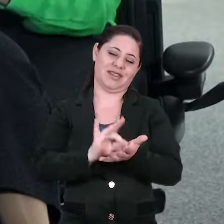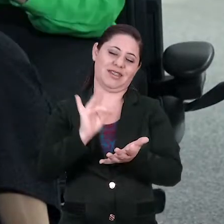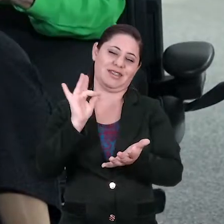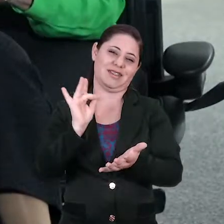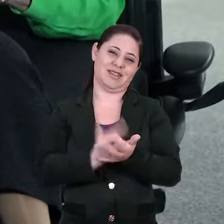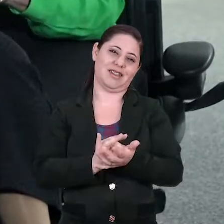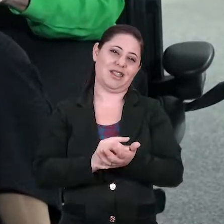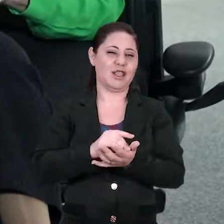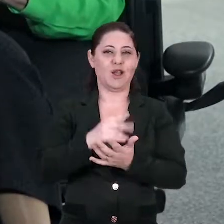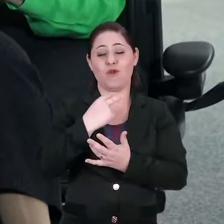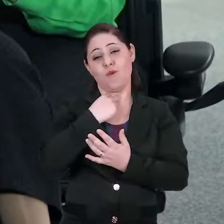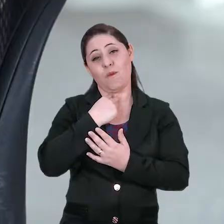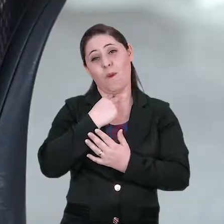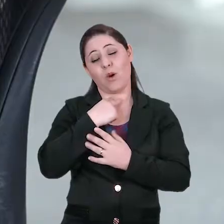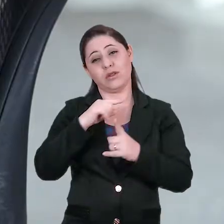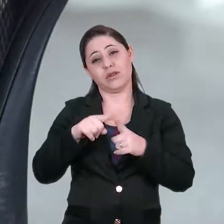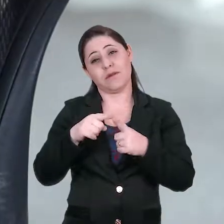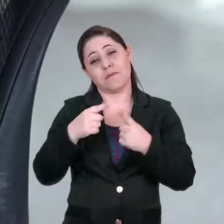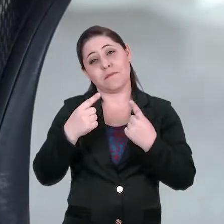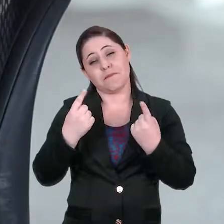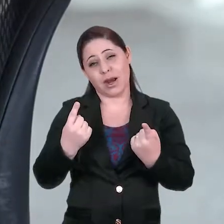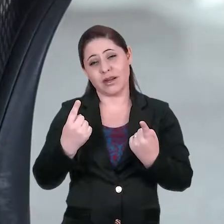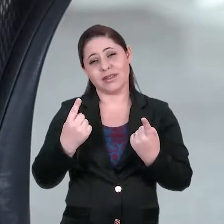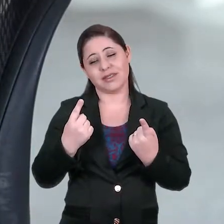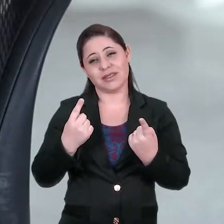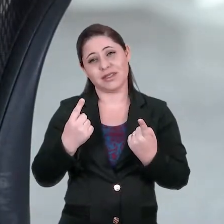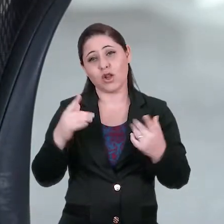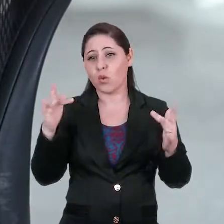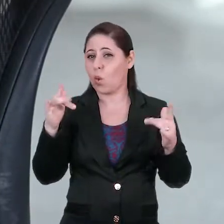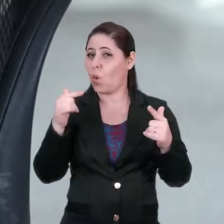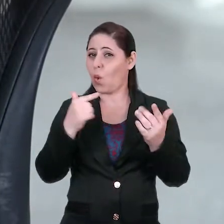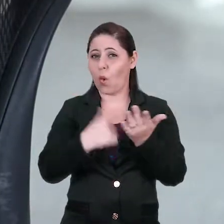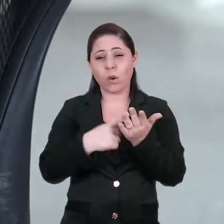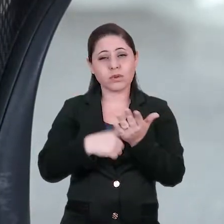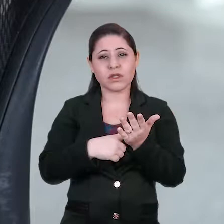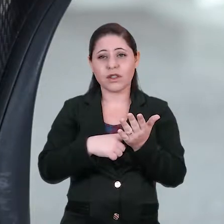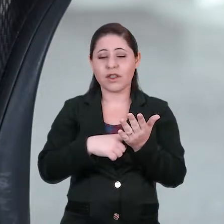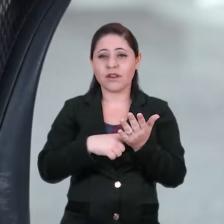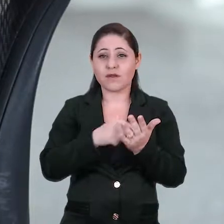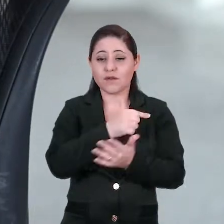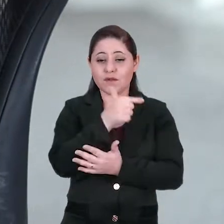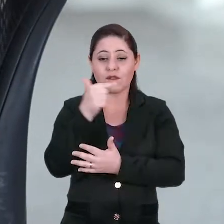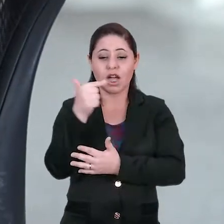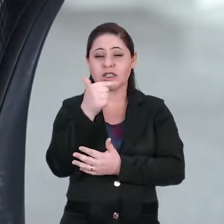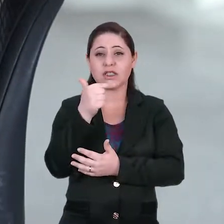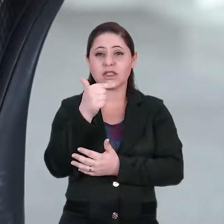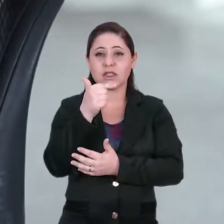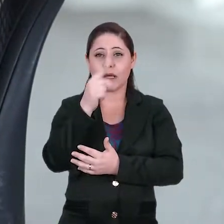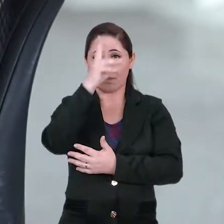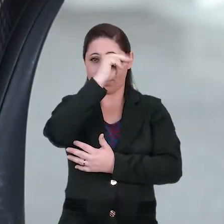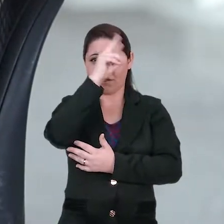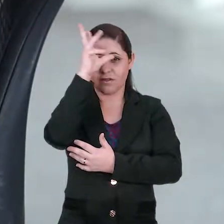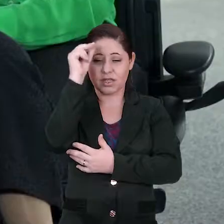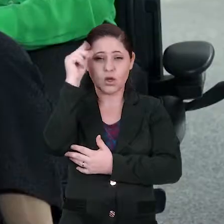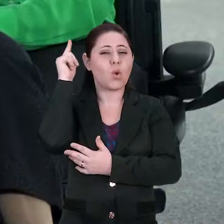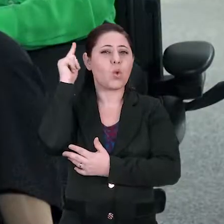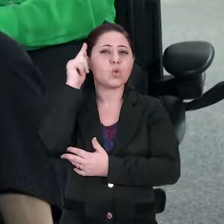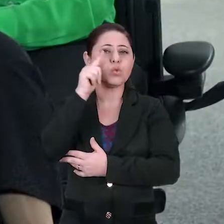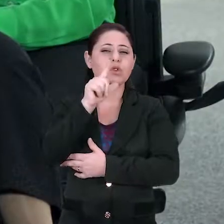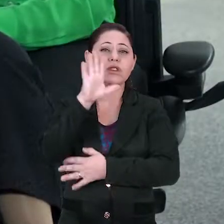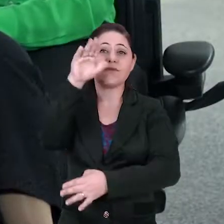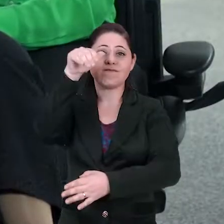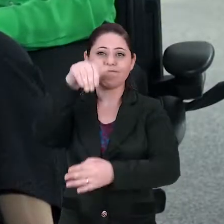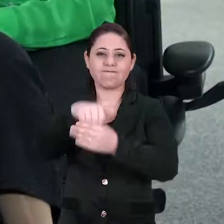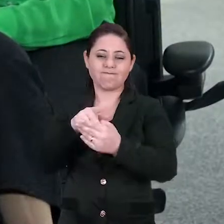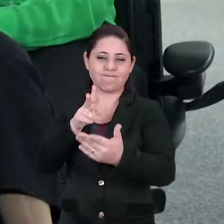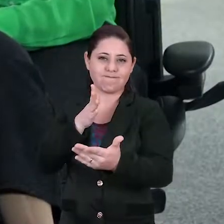não pude ser prefeita, mas fui nesse acordo ser vice-prefeita para garantirmos a eleição. E foi